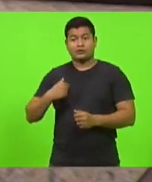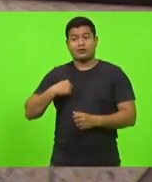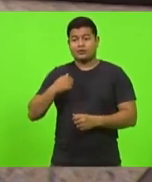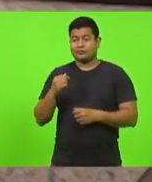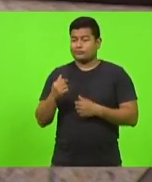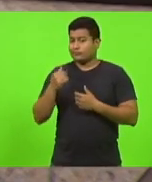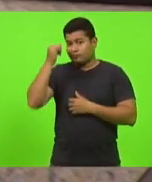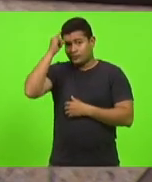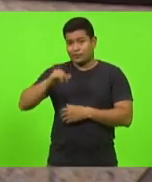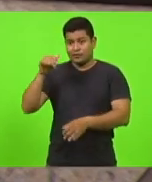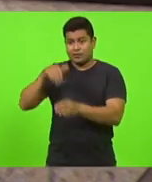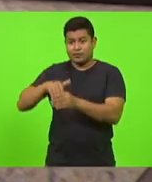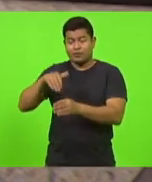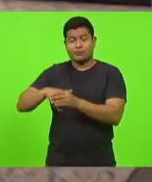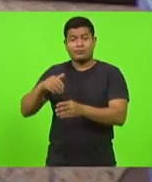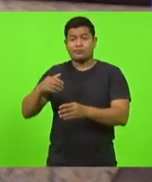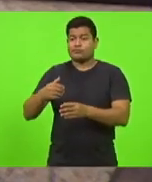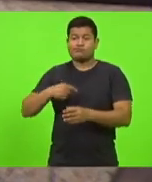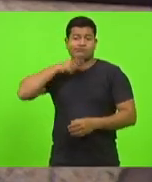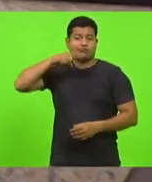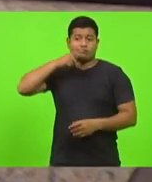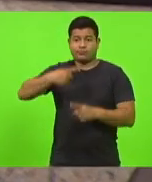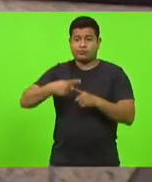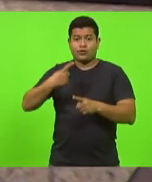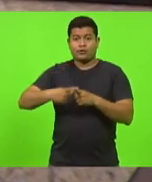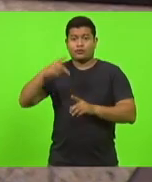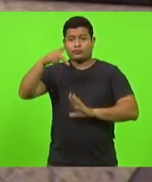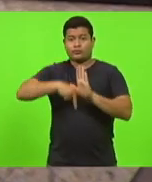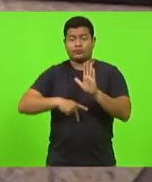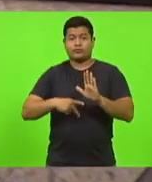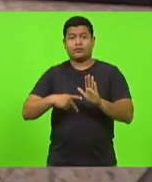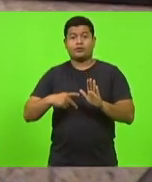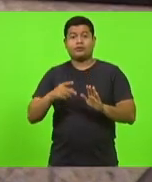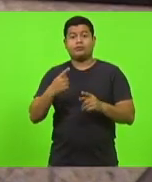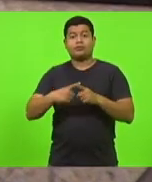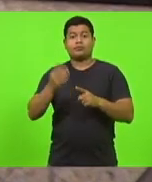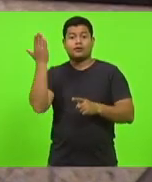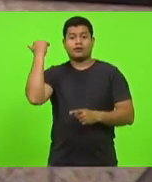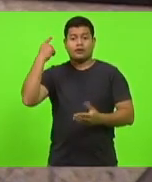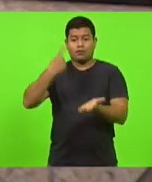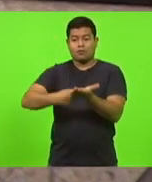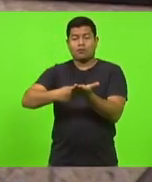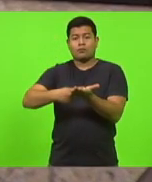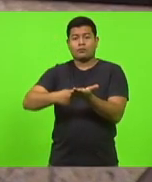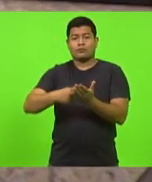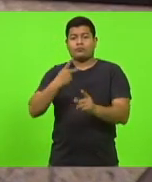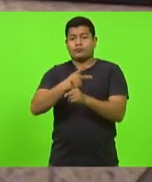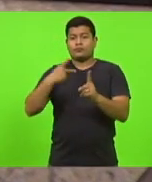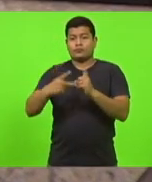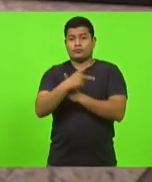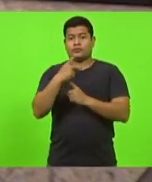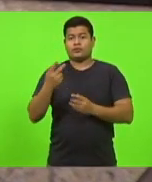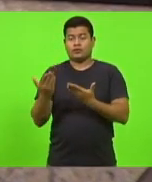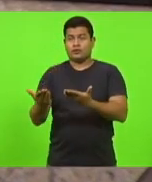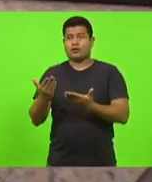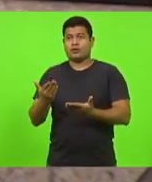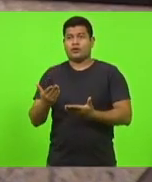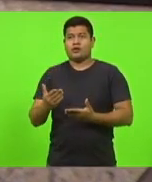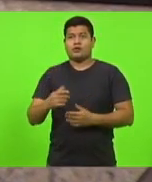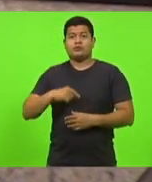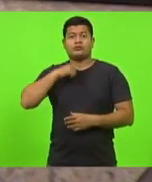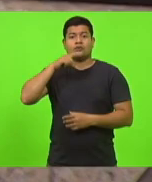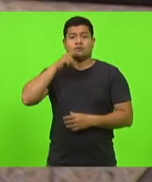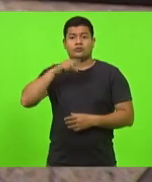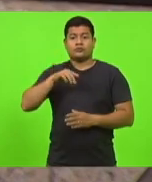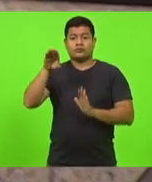arrumasse esse projeto, porque o compromisso, quando votamos a Previdência, era de que nenhum servidor ganharia menos do que o desconto